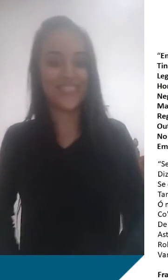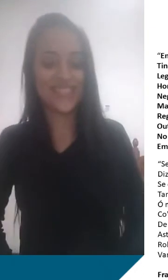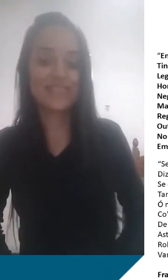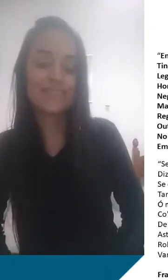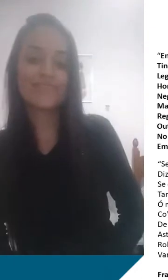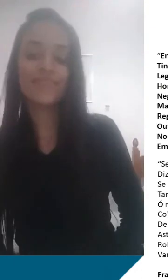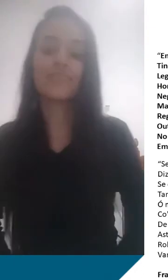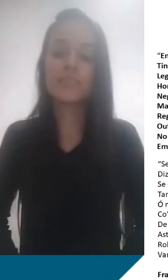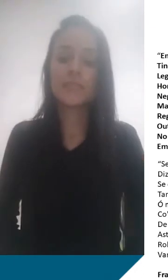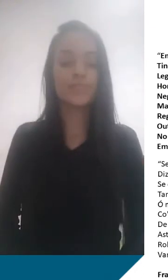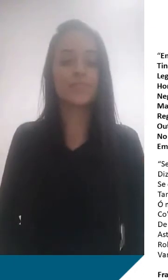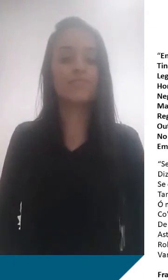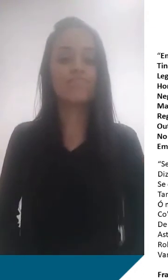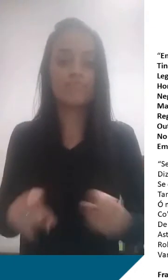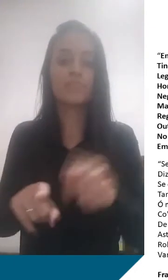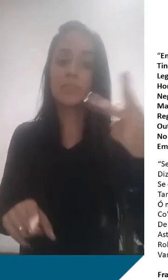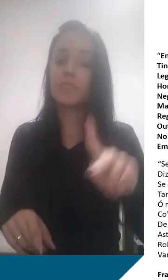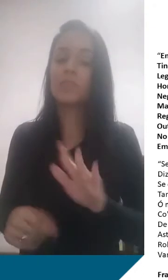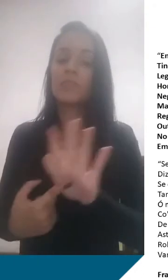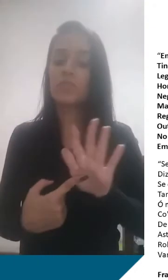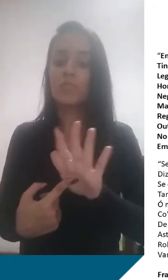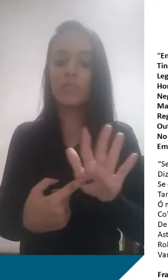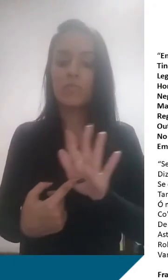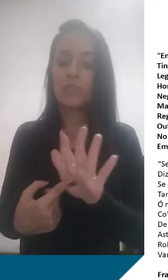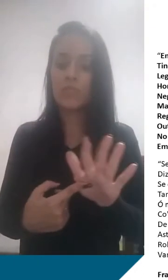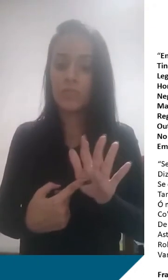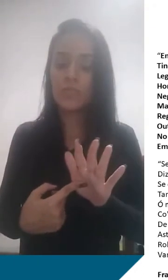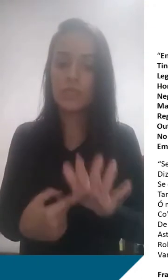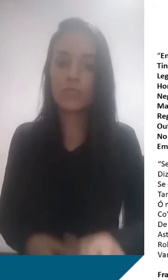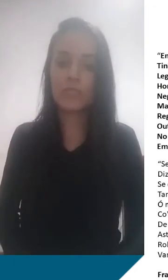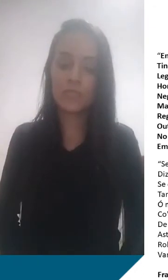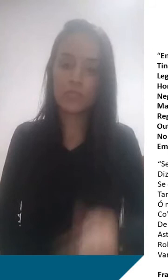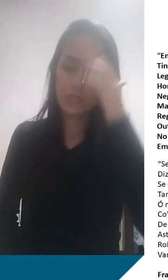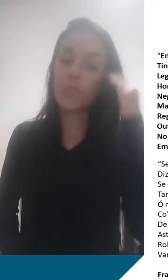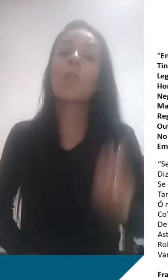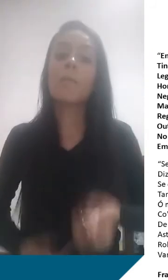Temos também, para ilustrar aqui, alguns fragmentos de Navio Negreiro,